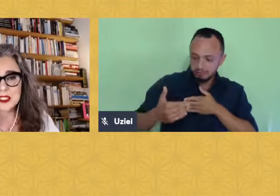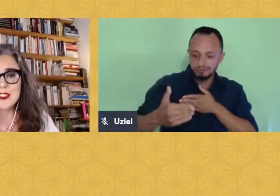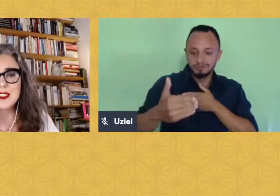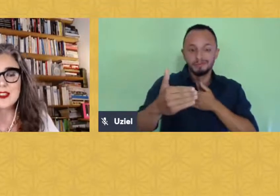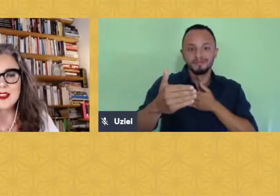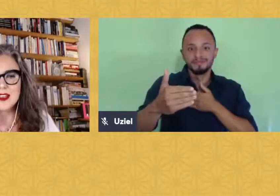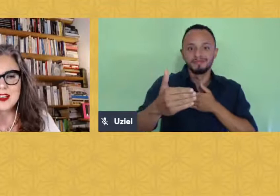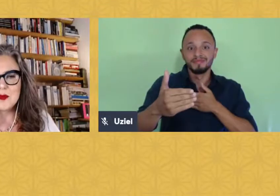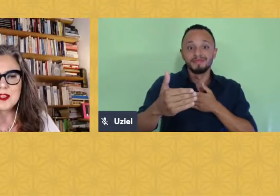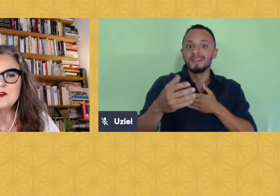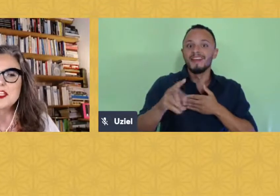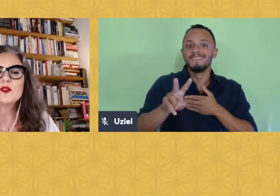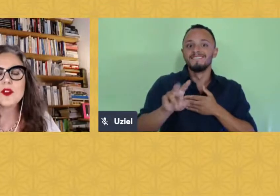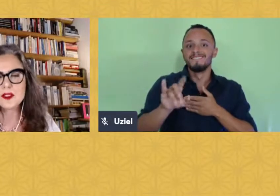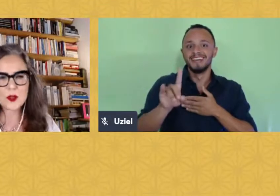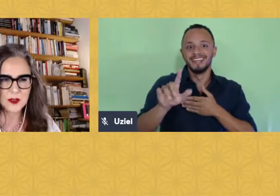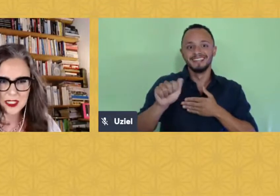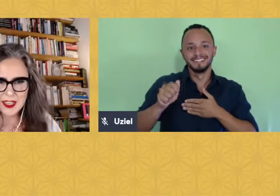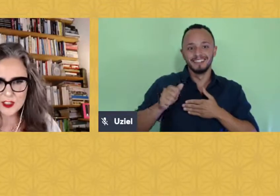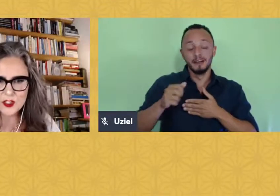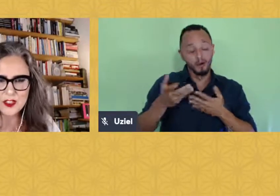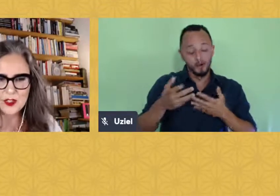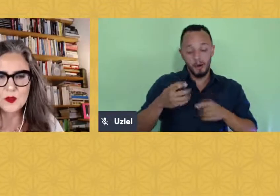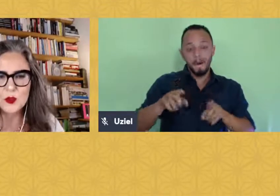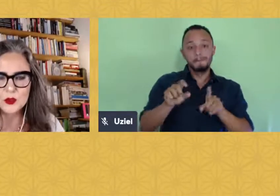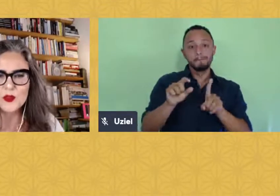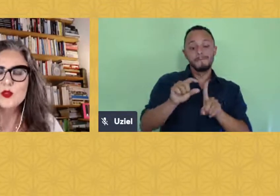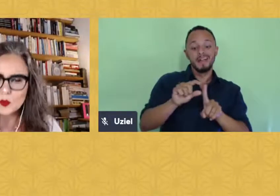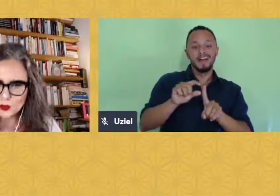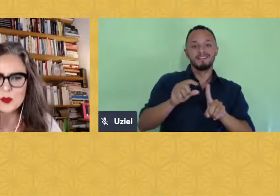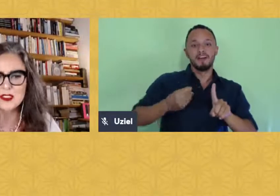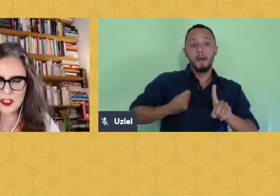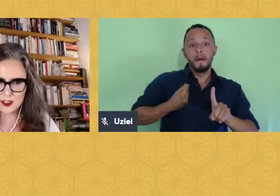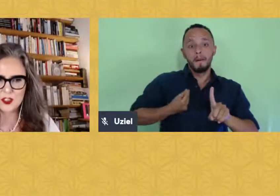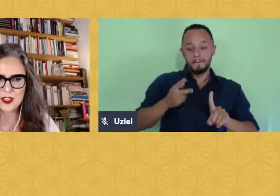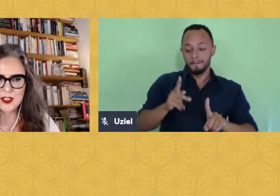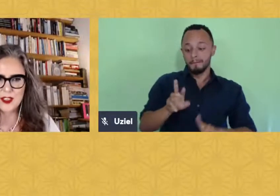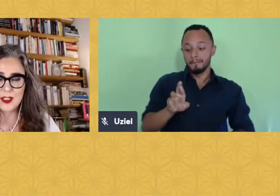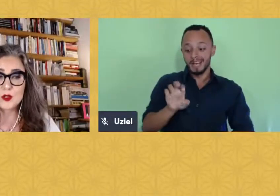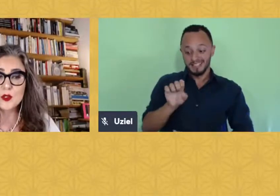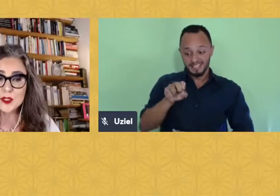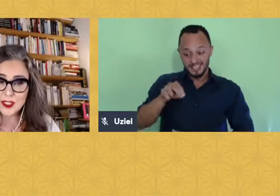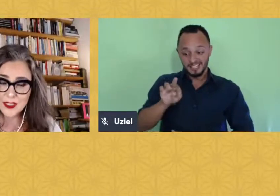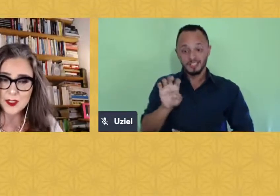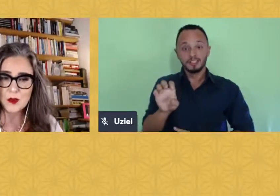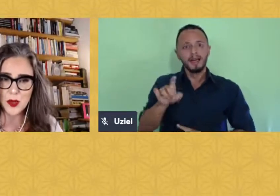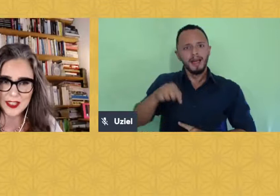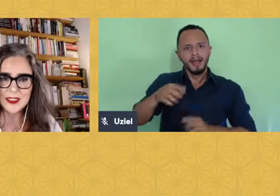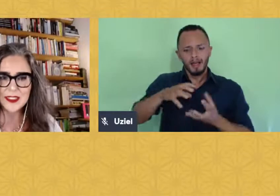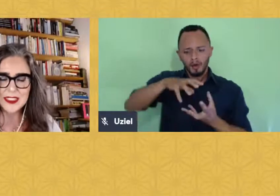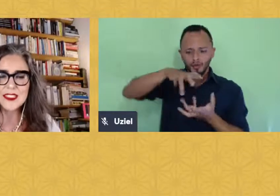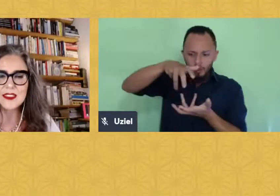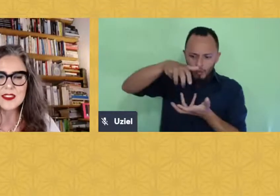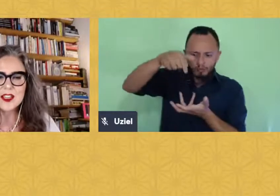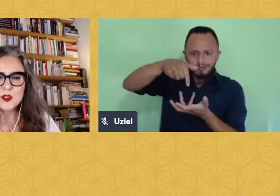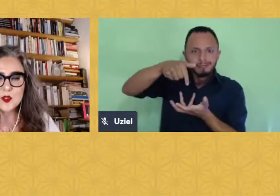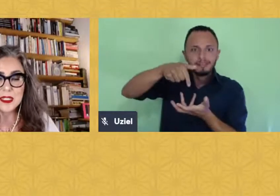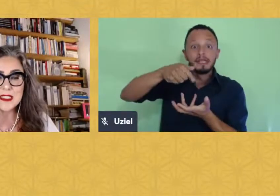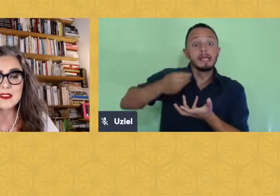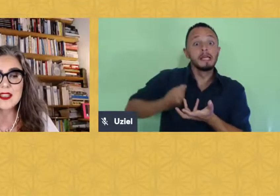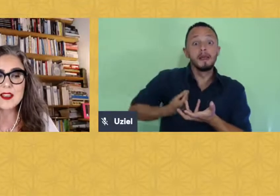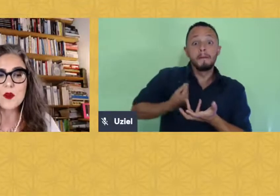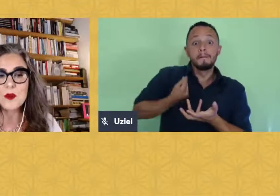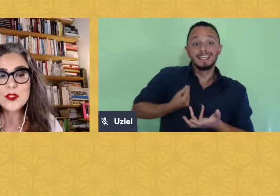palavra poesia amplificam nossa possibilidade de estar no mundo presente. Antônio Cícero, poeta e letrista,